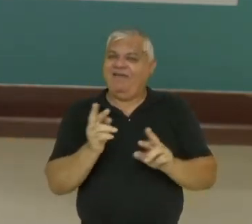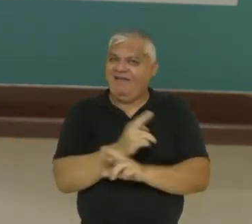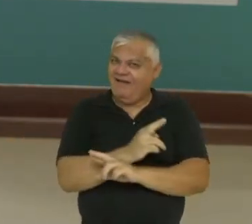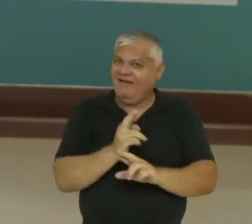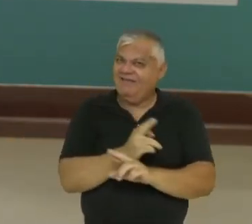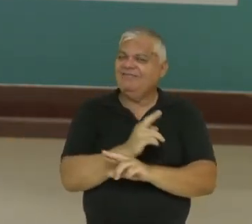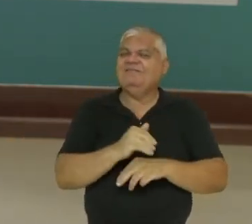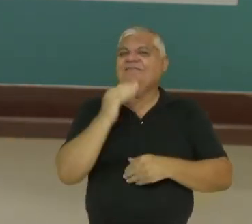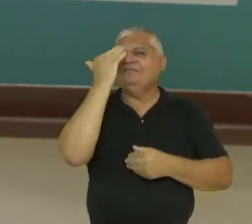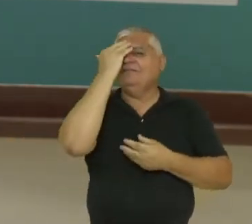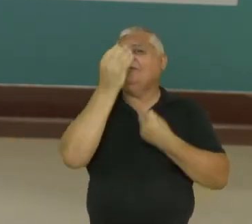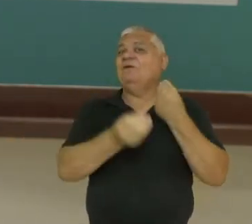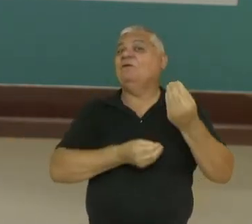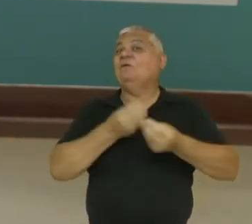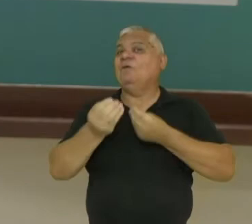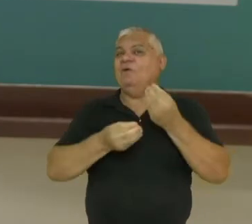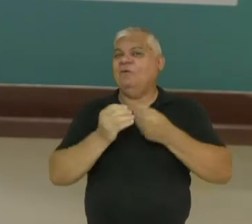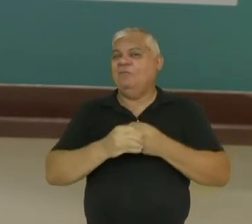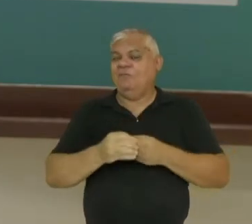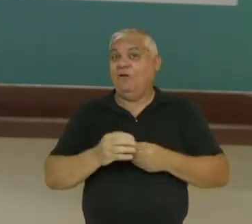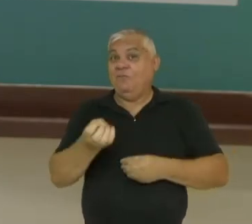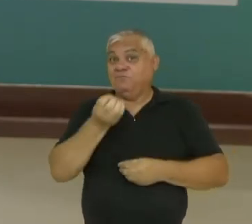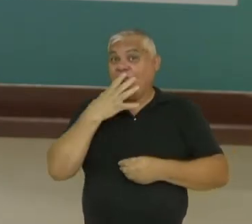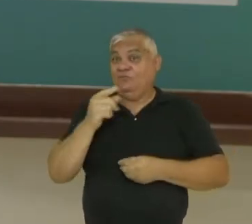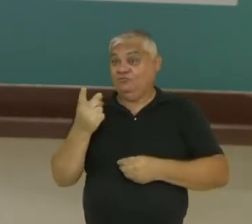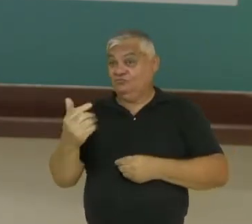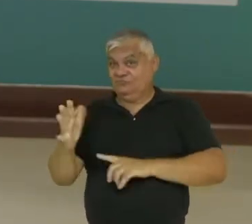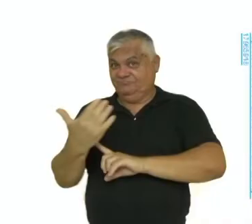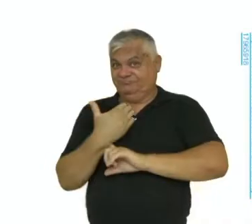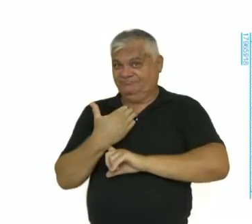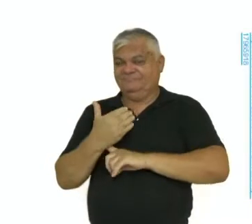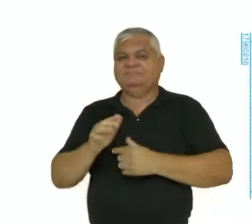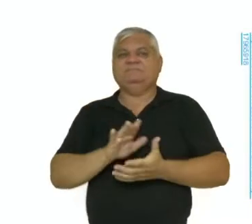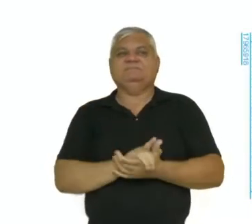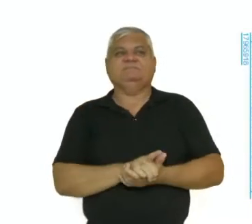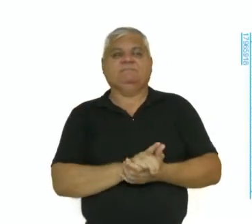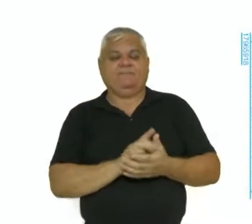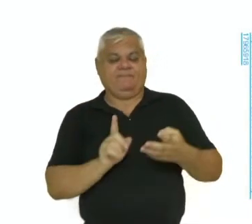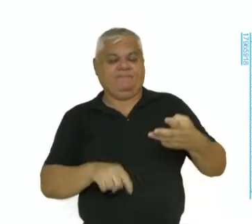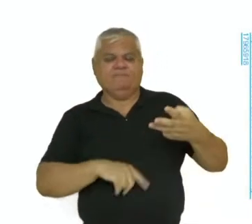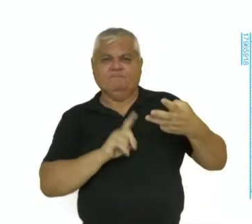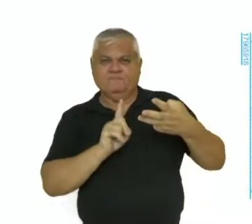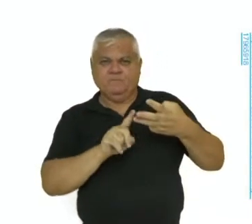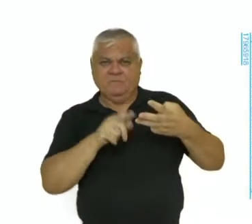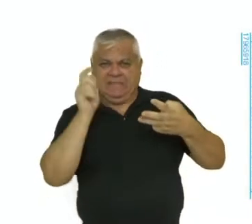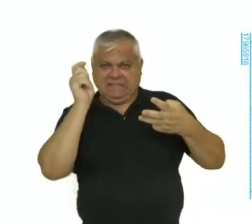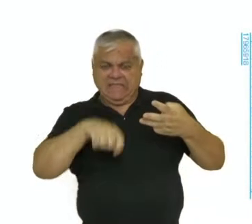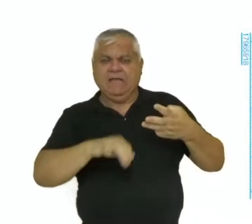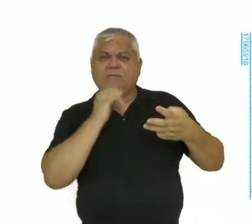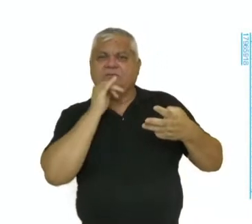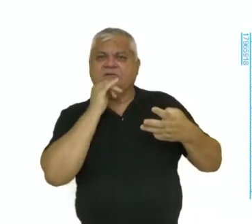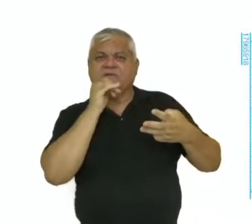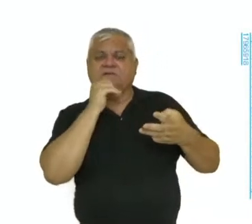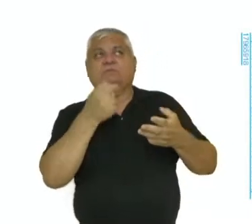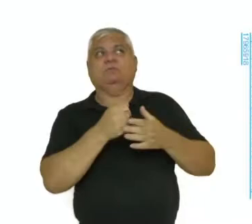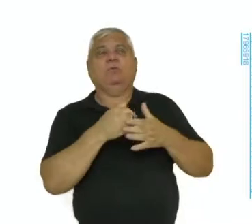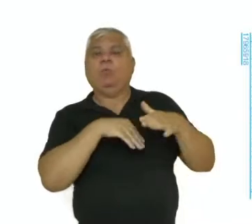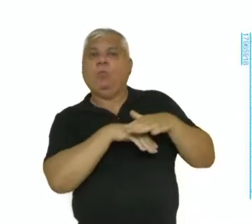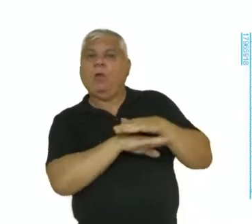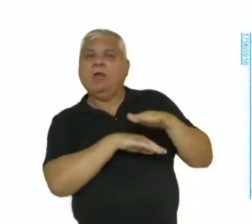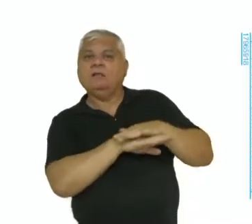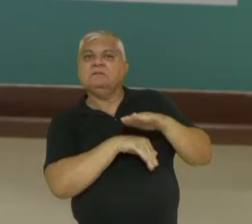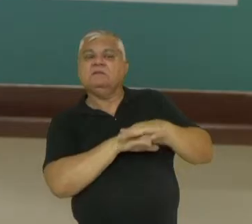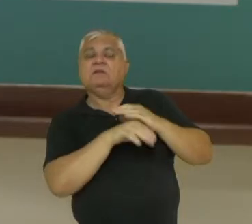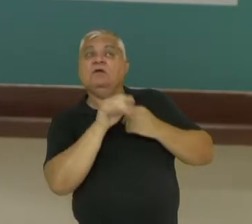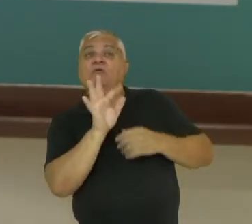gente tem que tornar ela benéfica para a nossa vida. É preciso fazer uma previdência privada para ter uma velhice